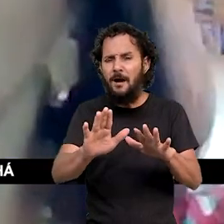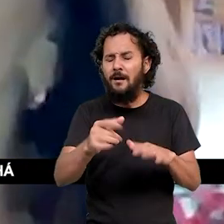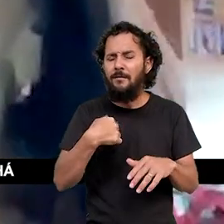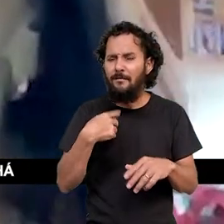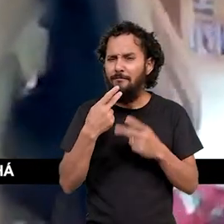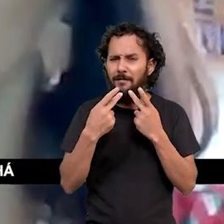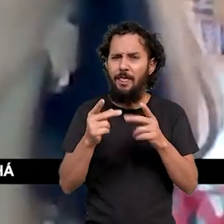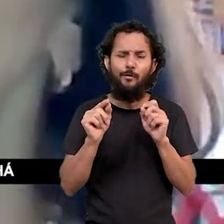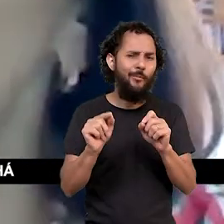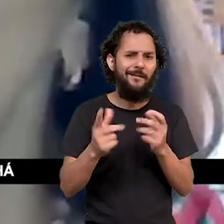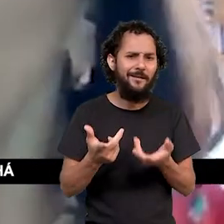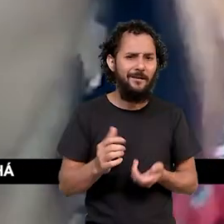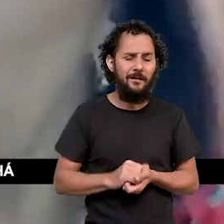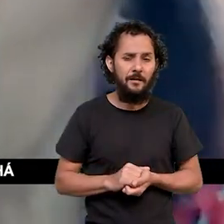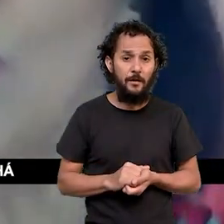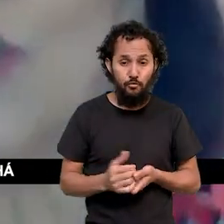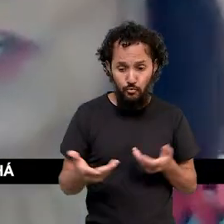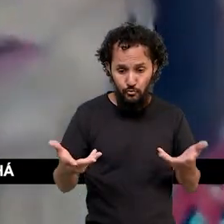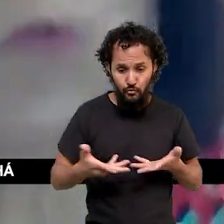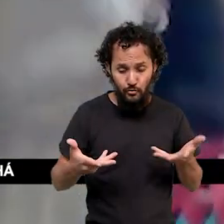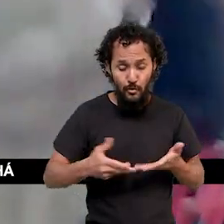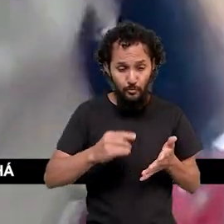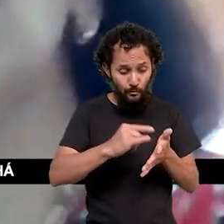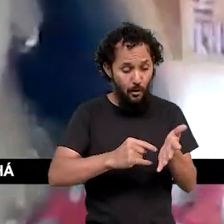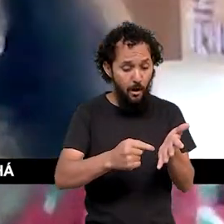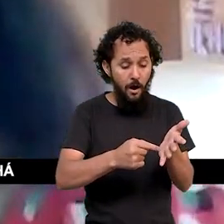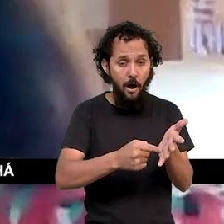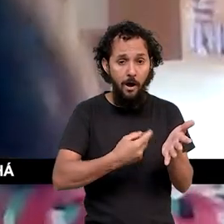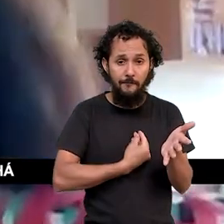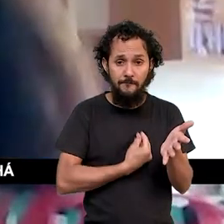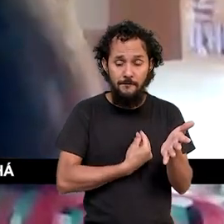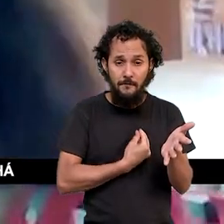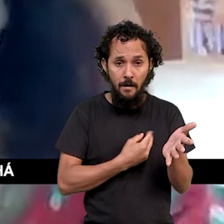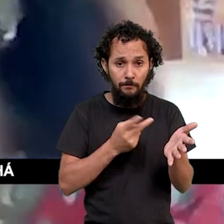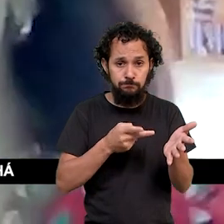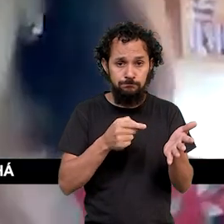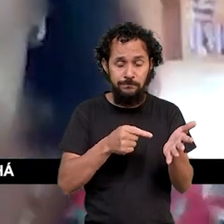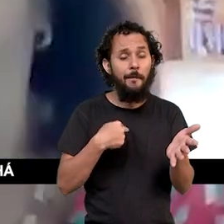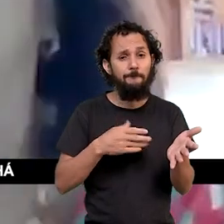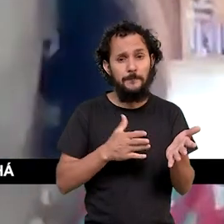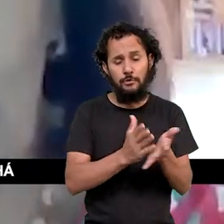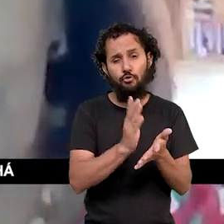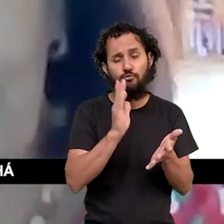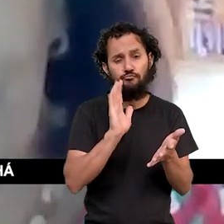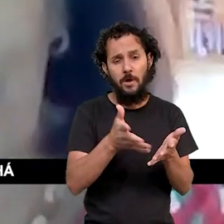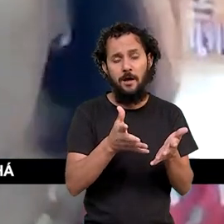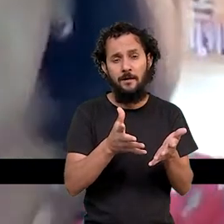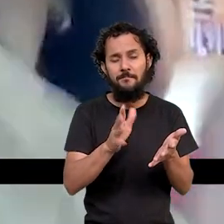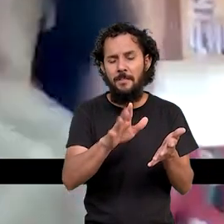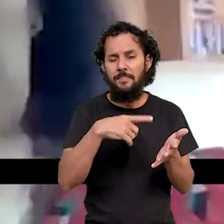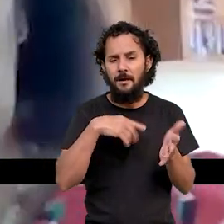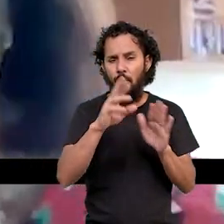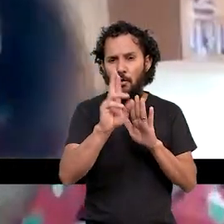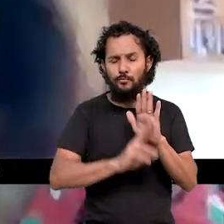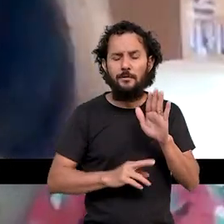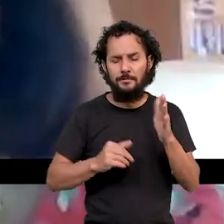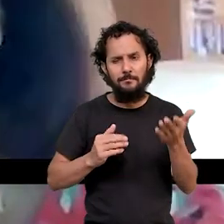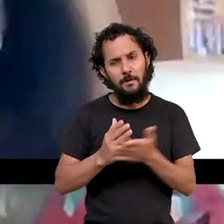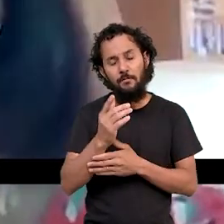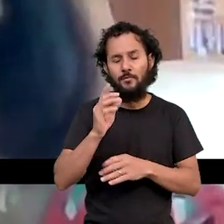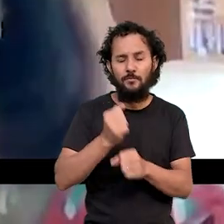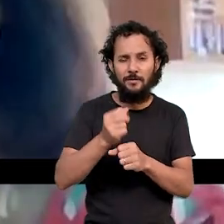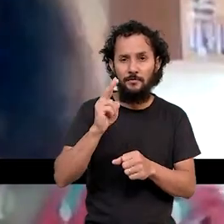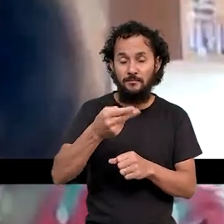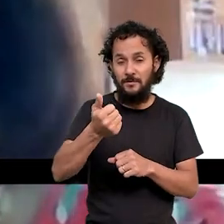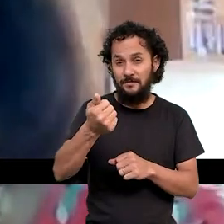Mas eu quero dizer o seguinte, hoje o documento está aí, ele foi aprovado, há uma resolução de aprovação